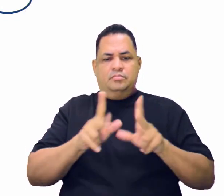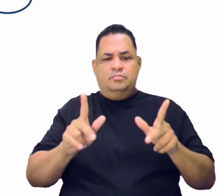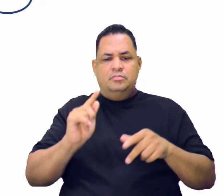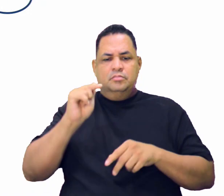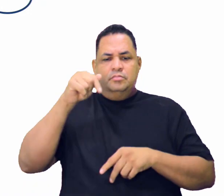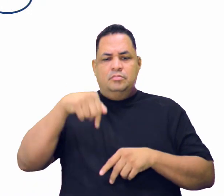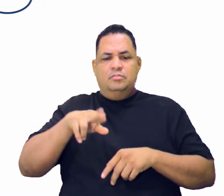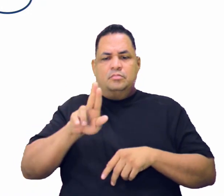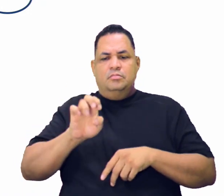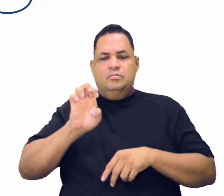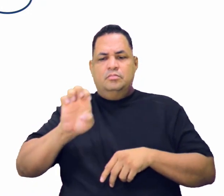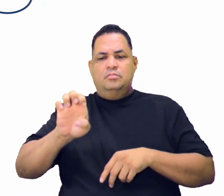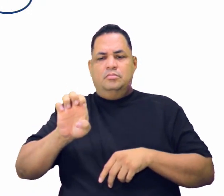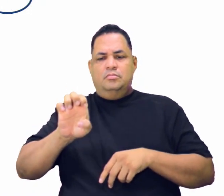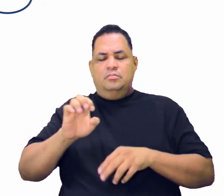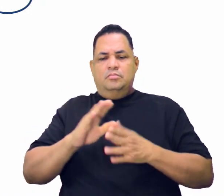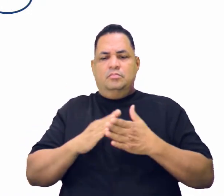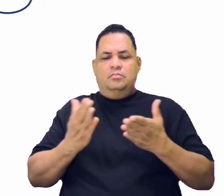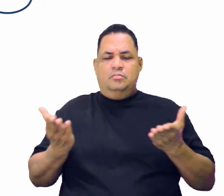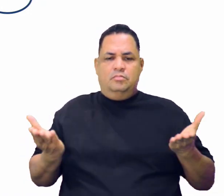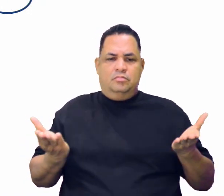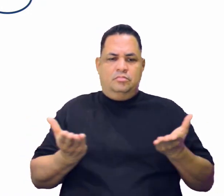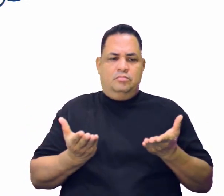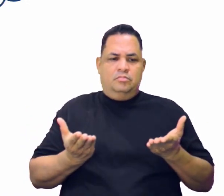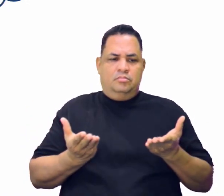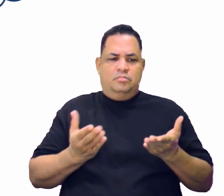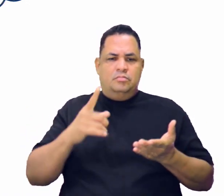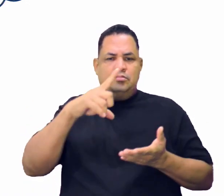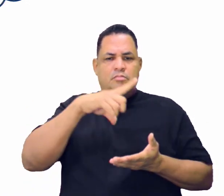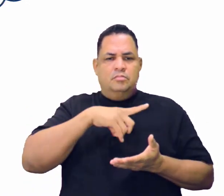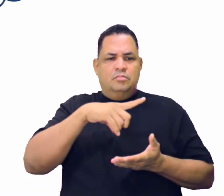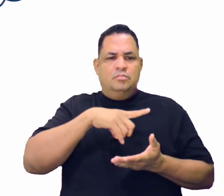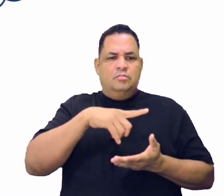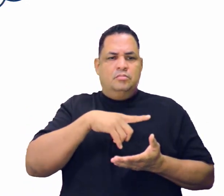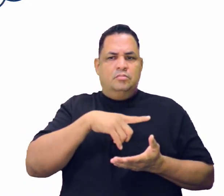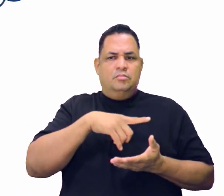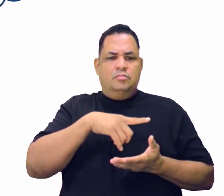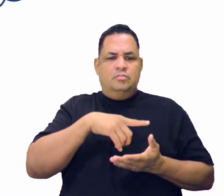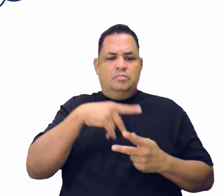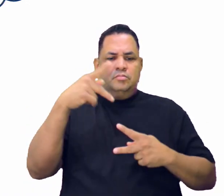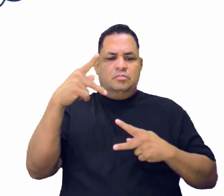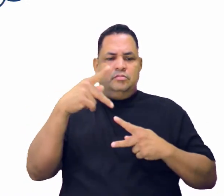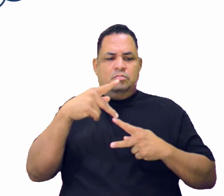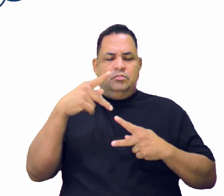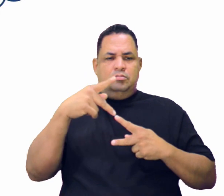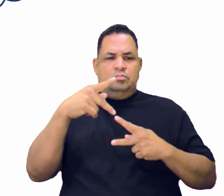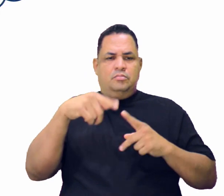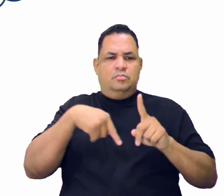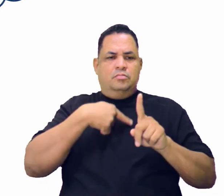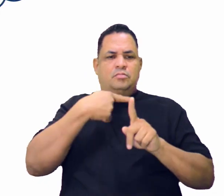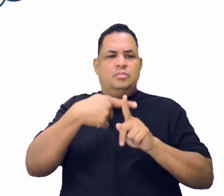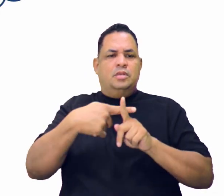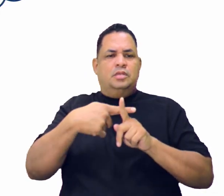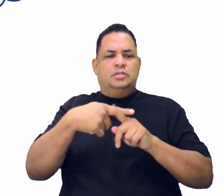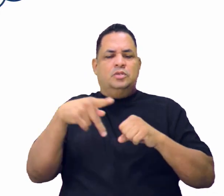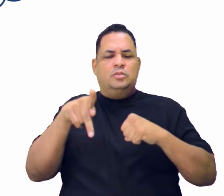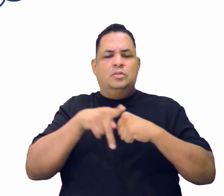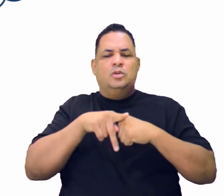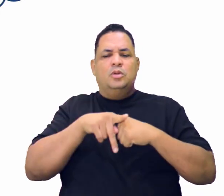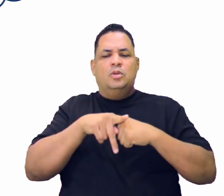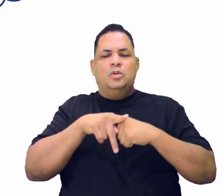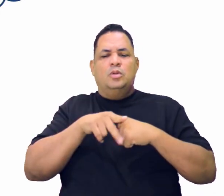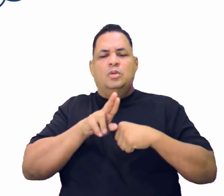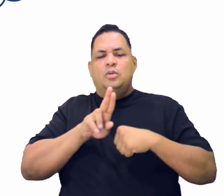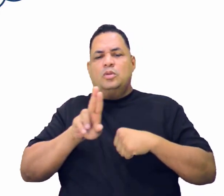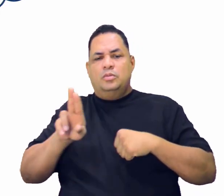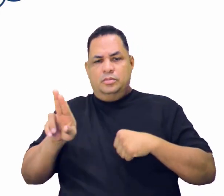que. Agora, mais aqui, agora eu já tenho aqui preposição mais o pronome relativo.